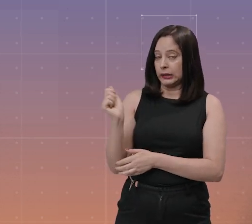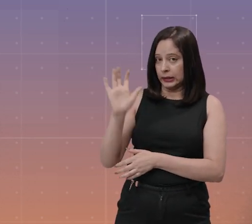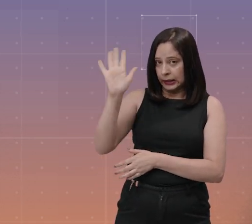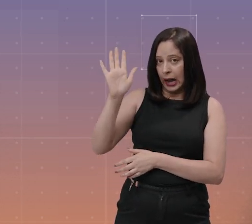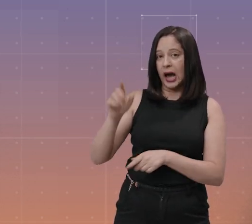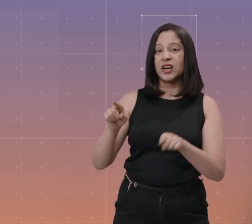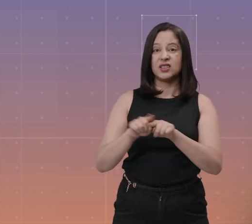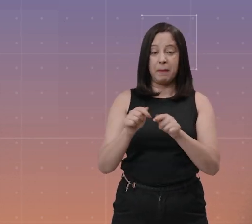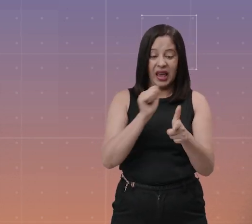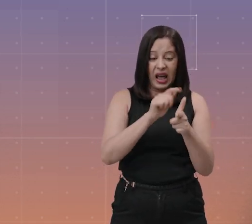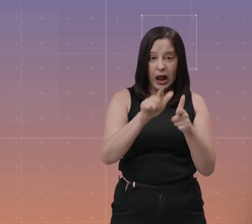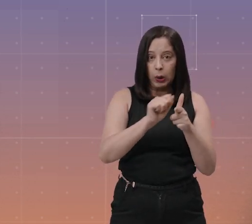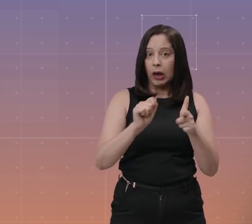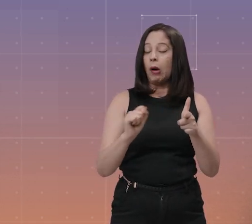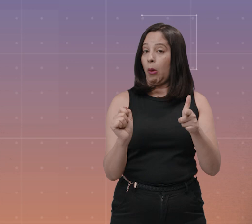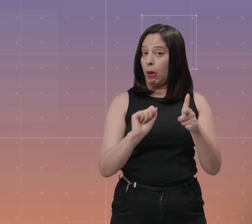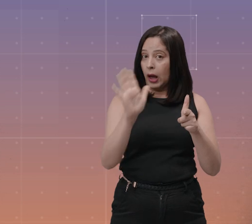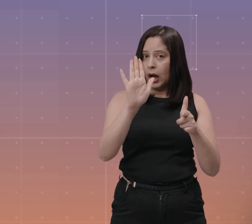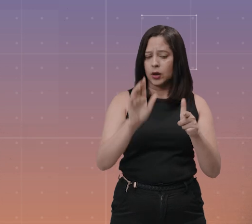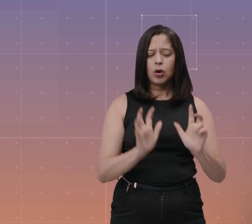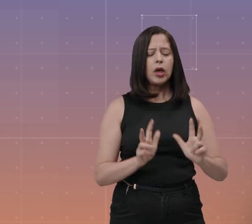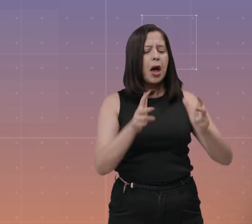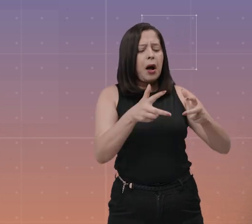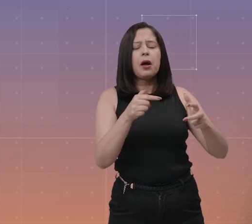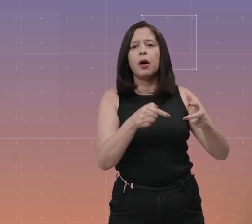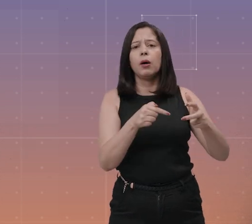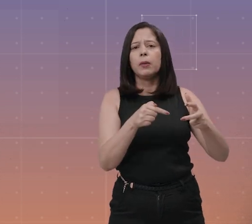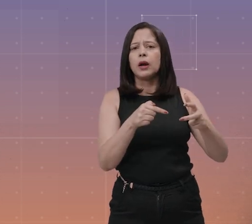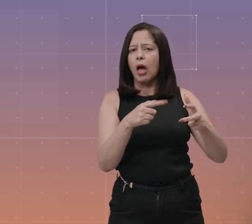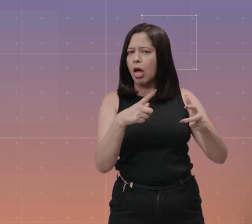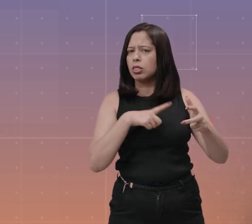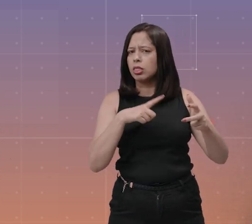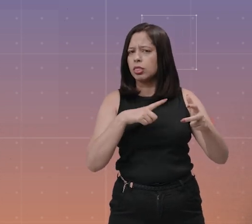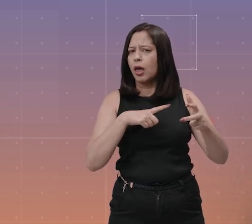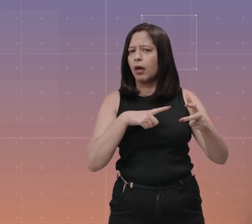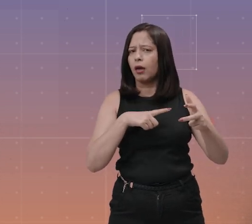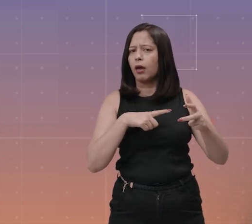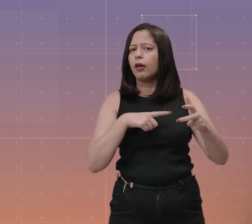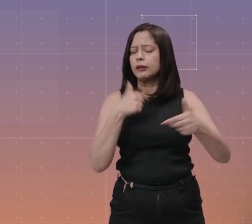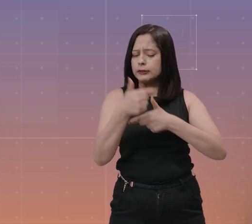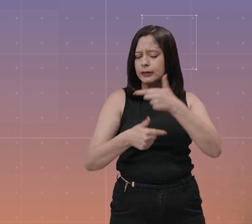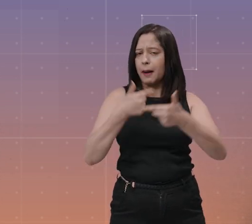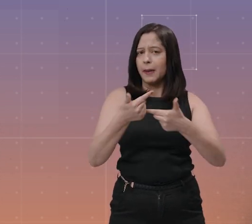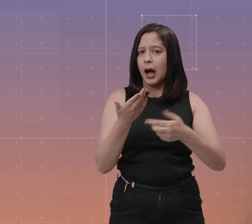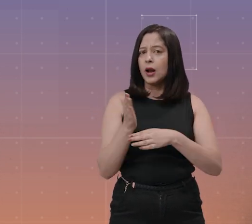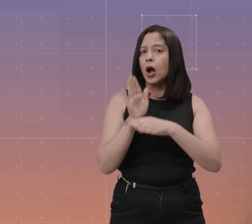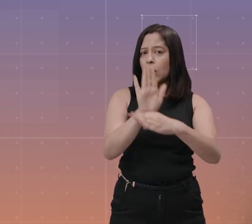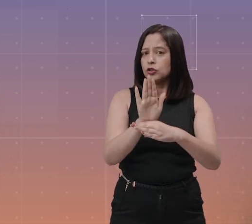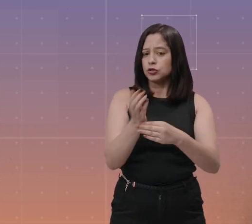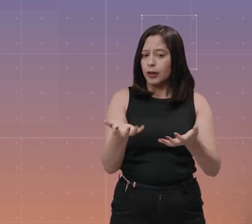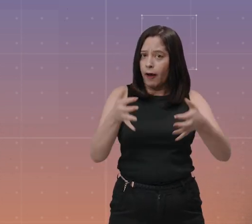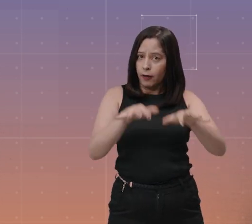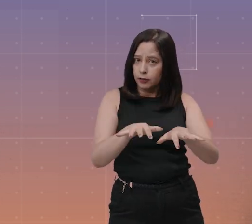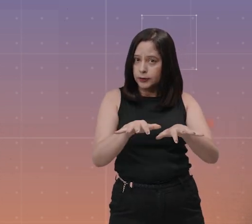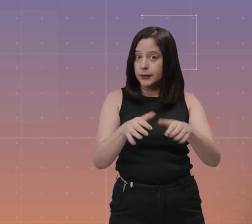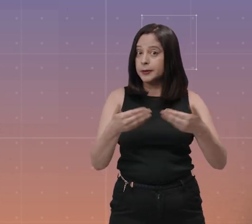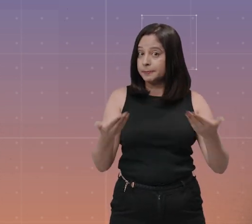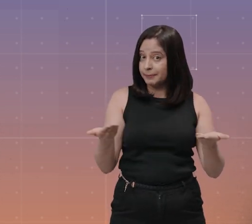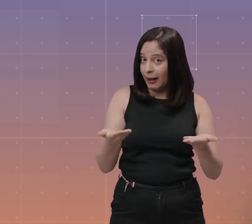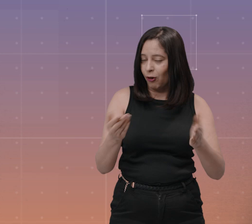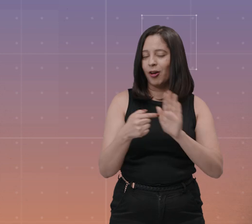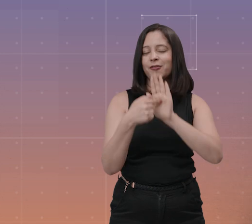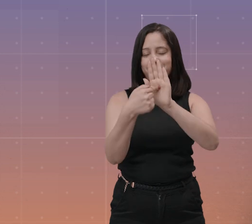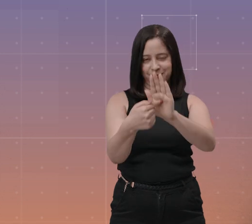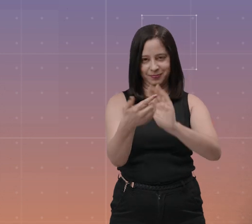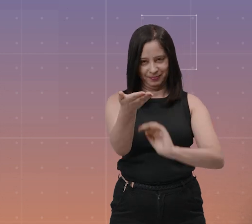a consequente alta dos aluguéis. E na Câmara, quais foram os destaques na promoção da inclusão social? É o que vamos